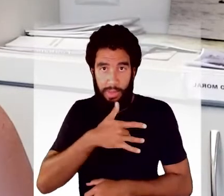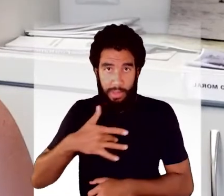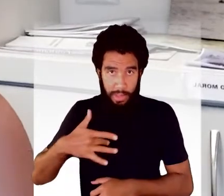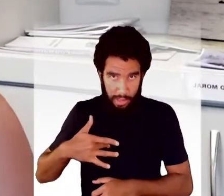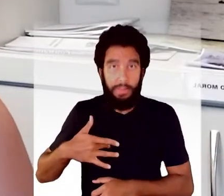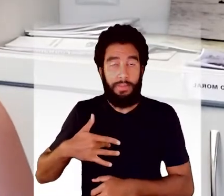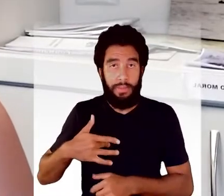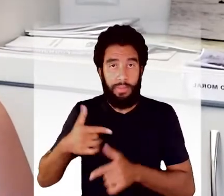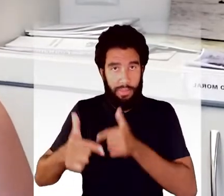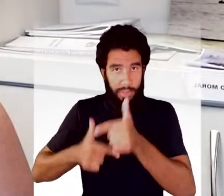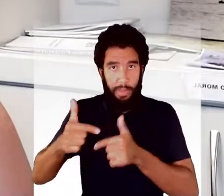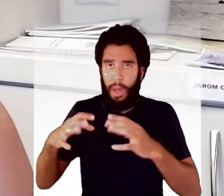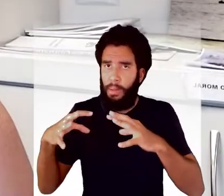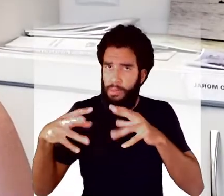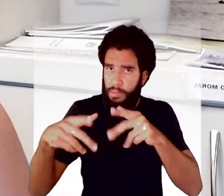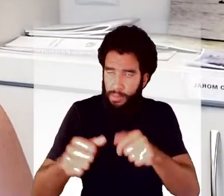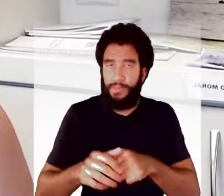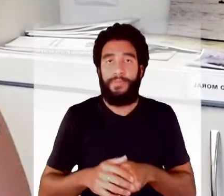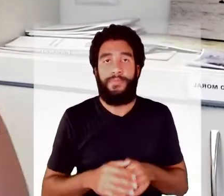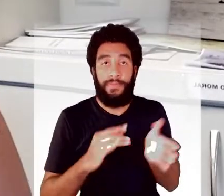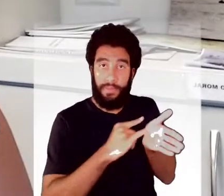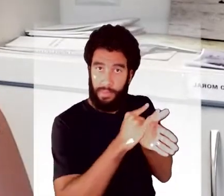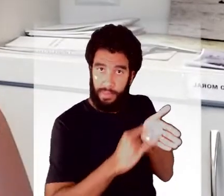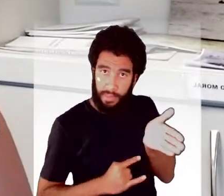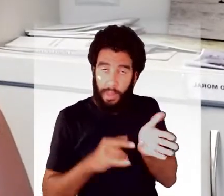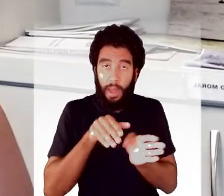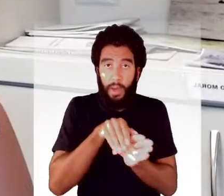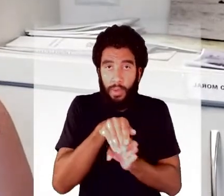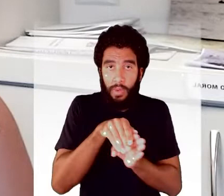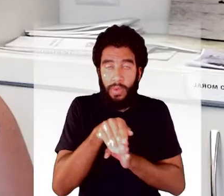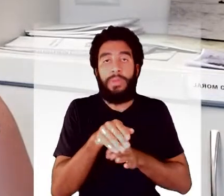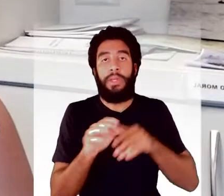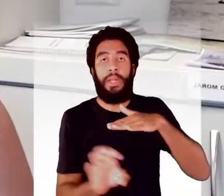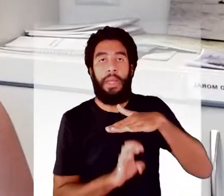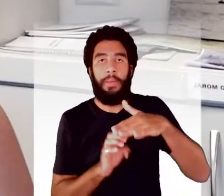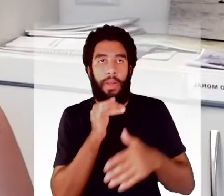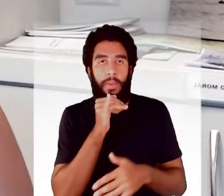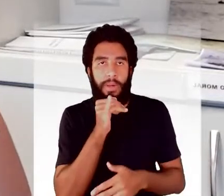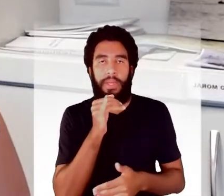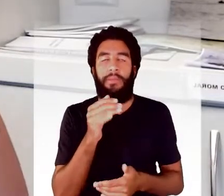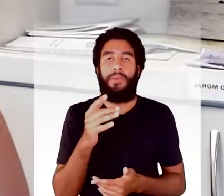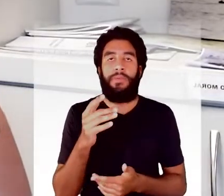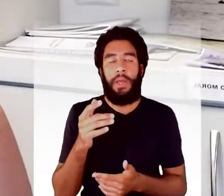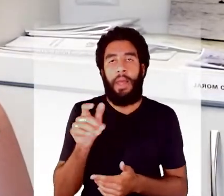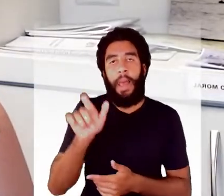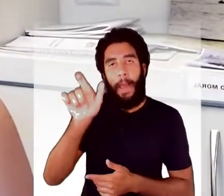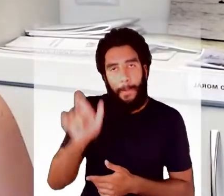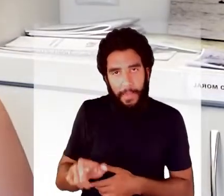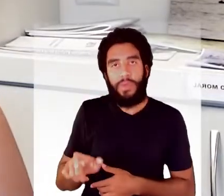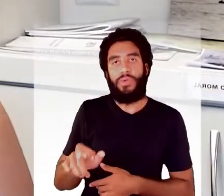bem ambiente de trabalho seguro para todos. Esse documento também orienta as empresas que dispensem o dia de